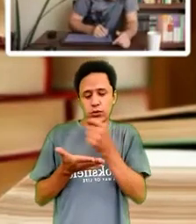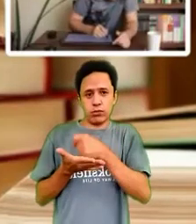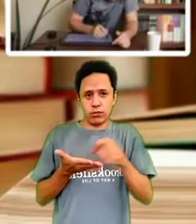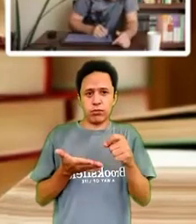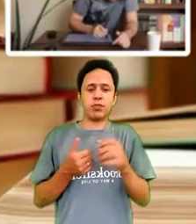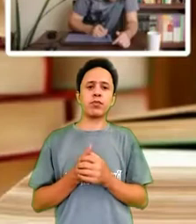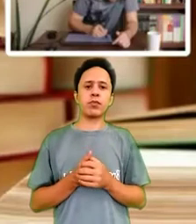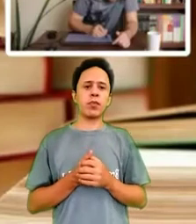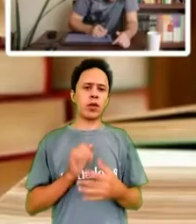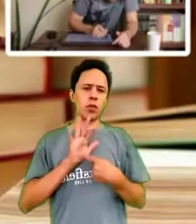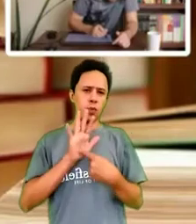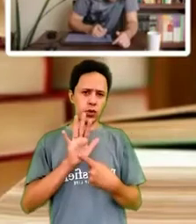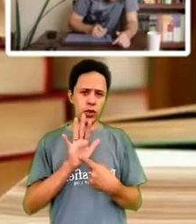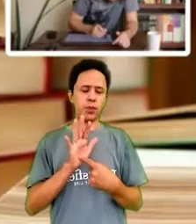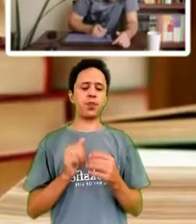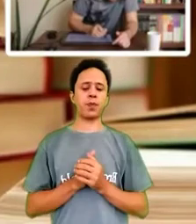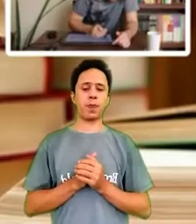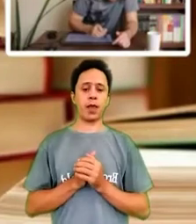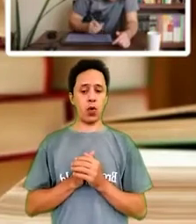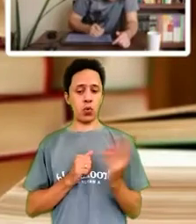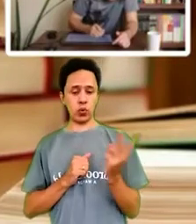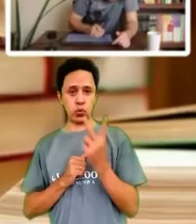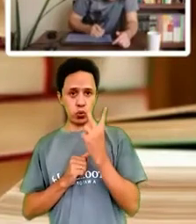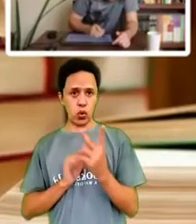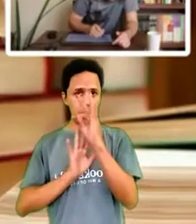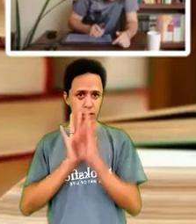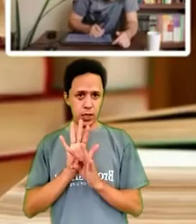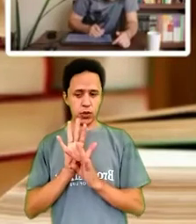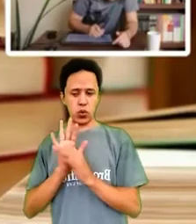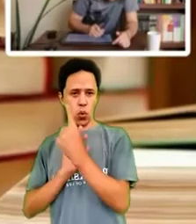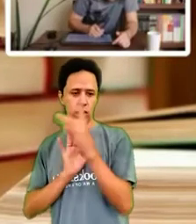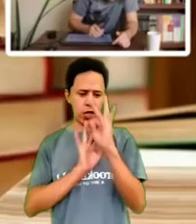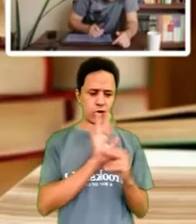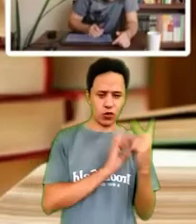aí. Eu vou listar só essa. Ambos narram